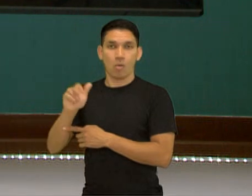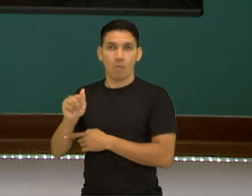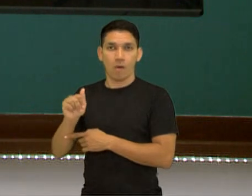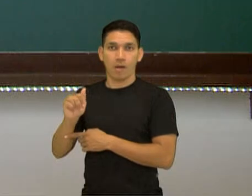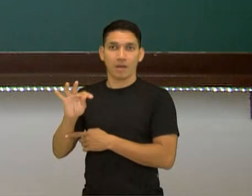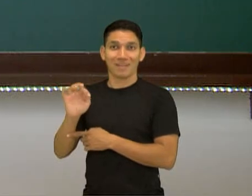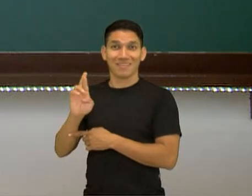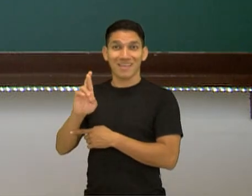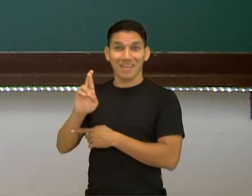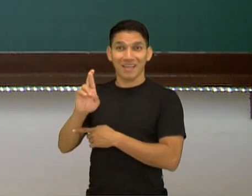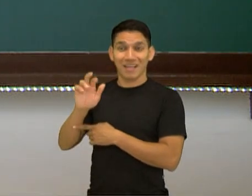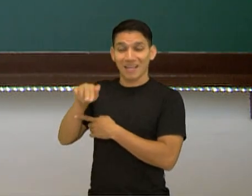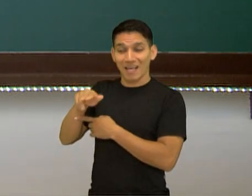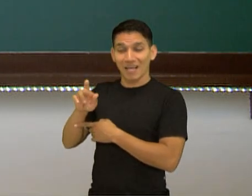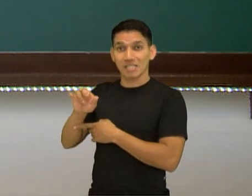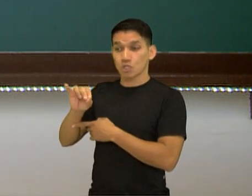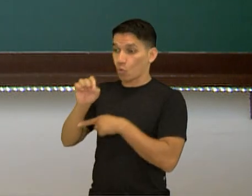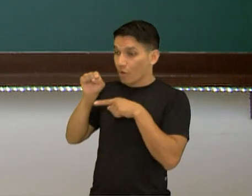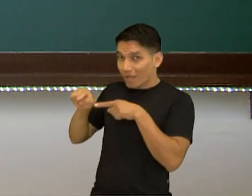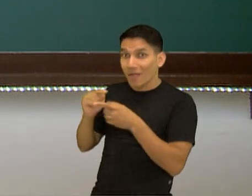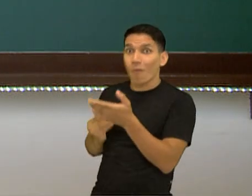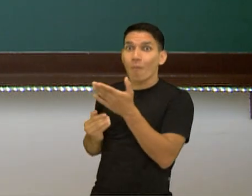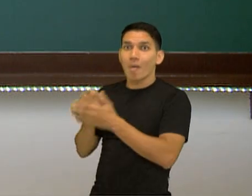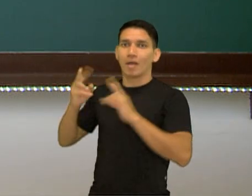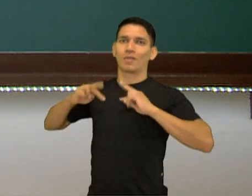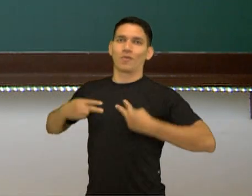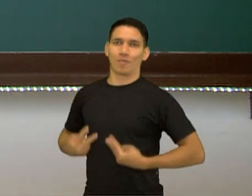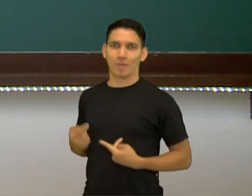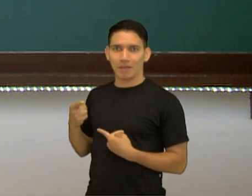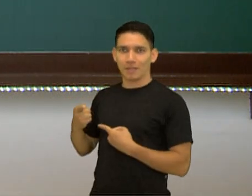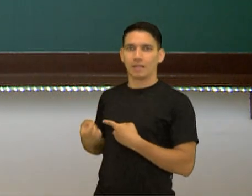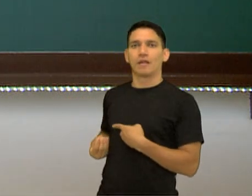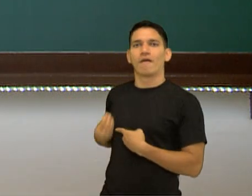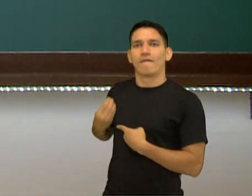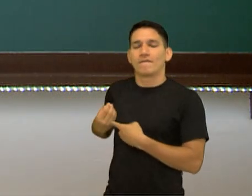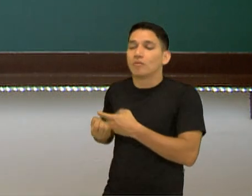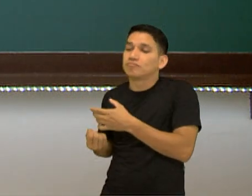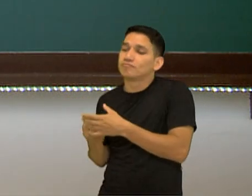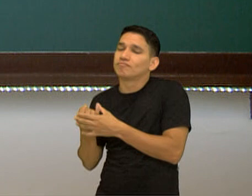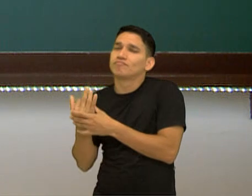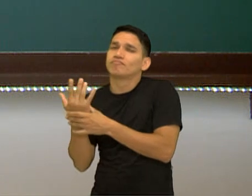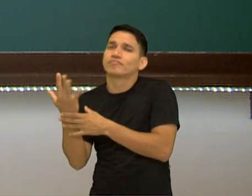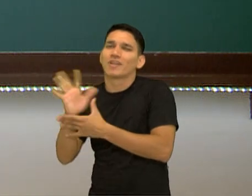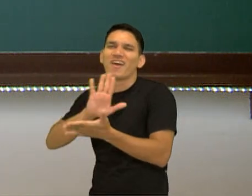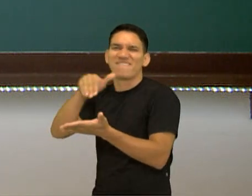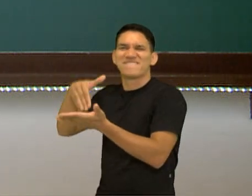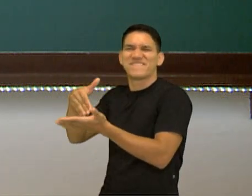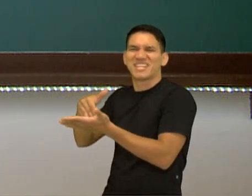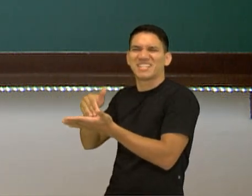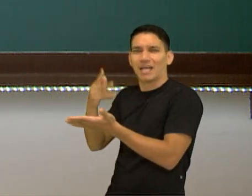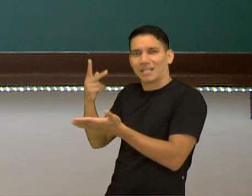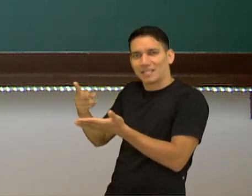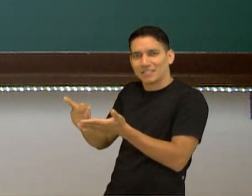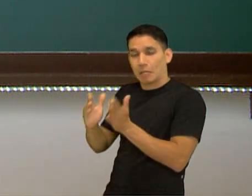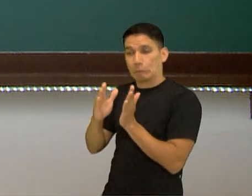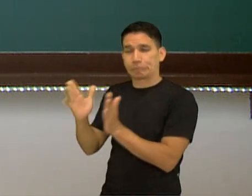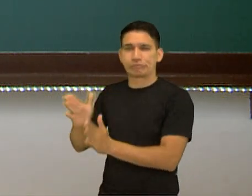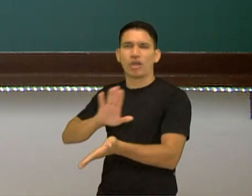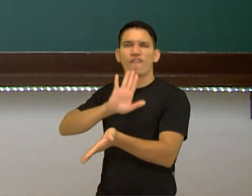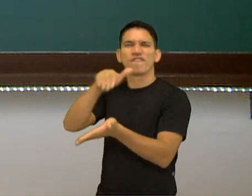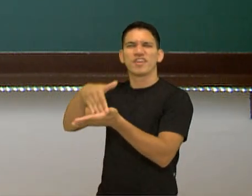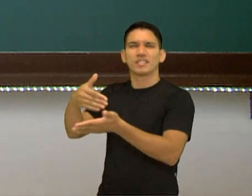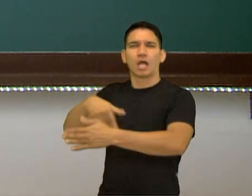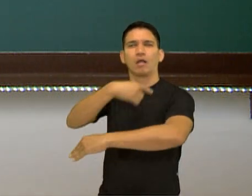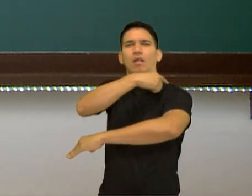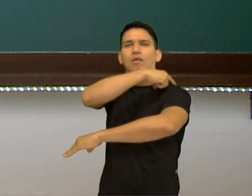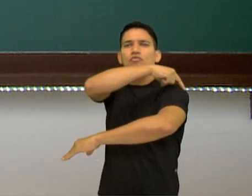história geológica do nosso planeta, percebe-se que o ser humano ele surge lá no finalzinho, bem no final da história geológica, ou seja, o